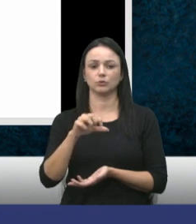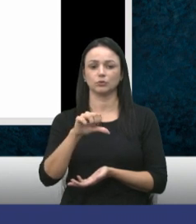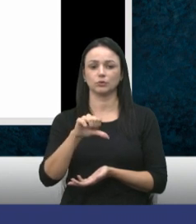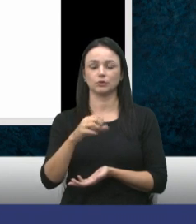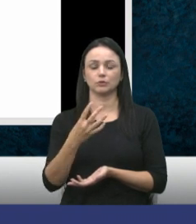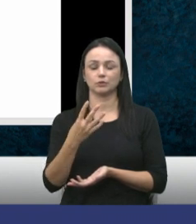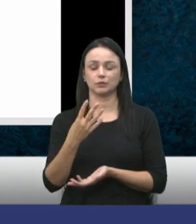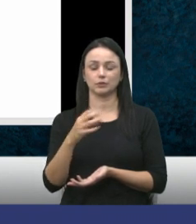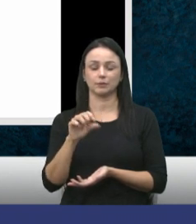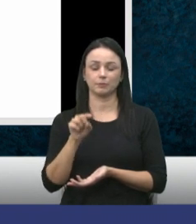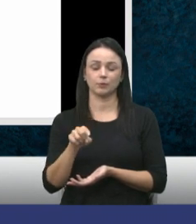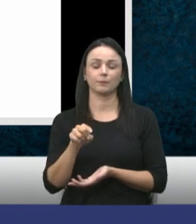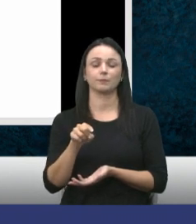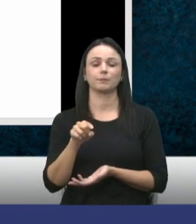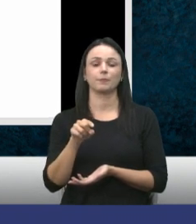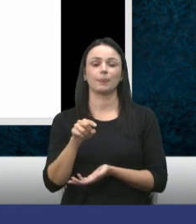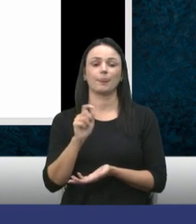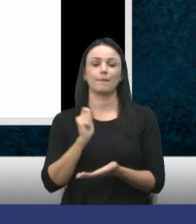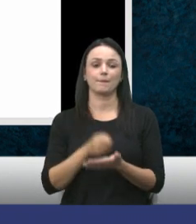36.918.439, pagos